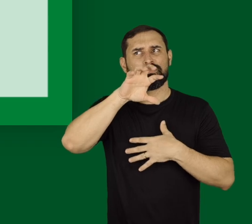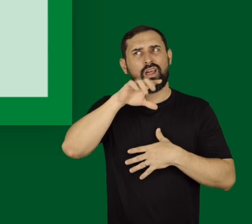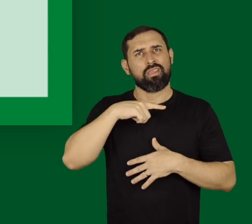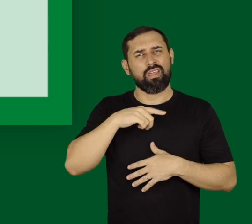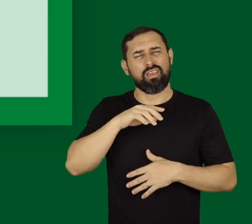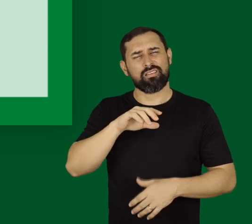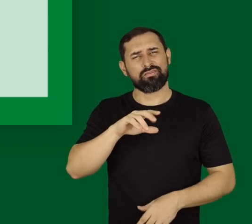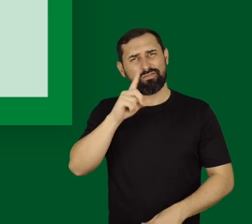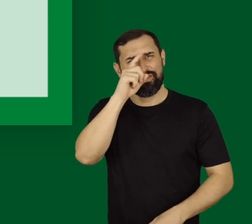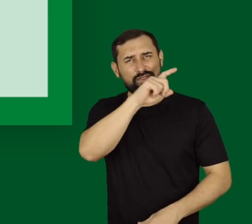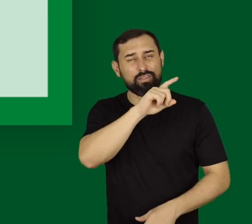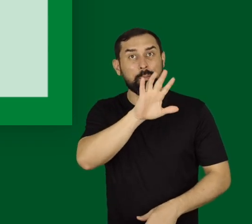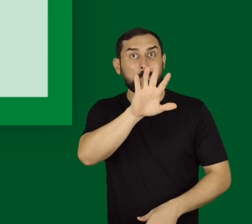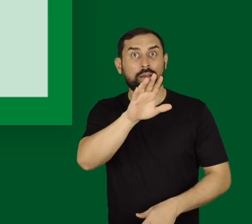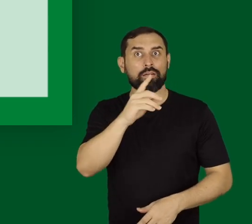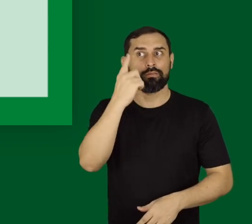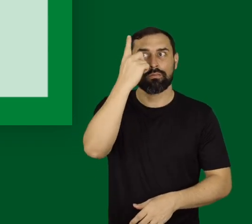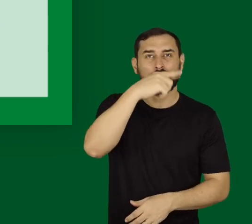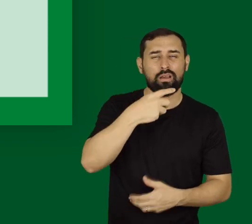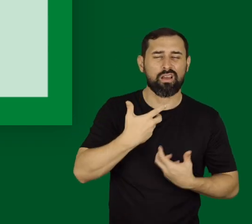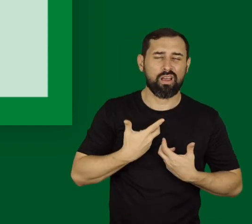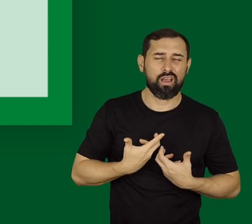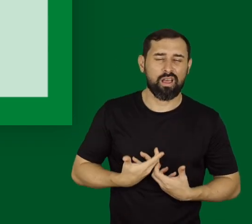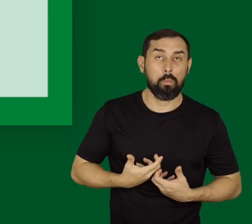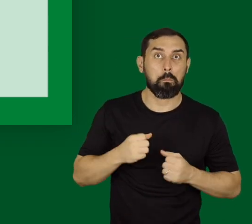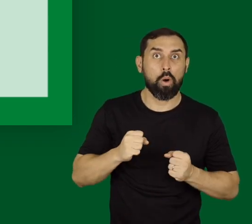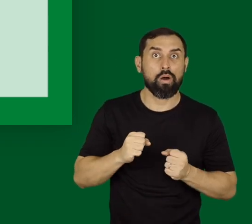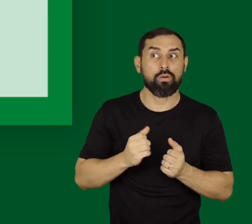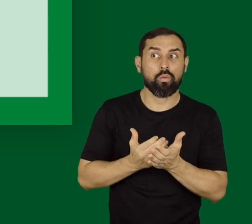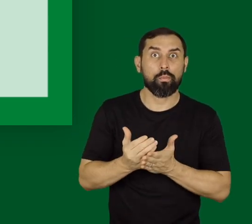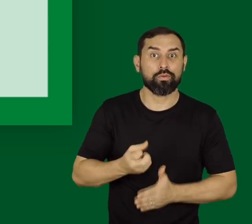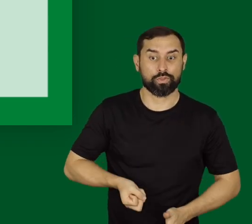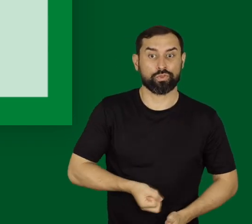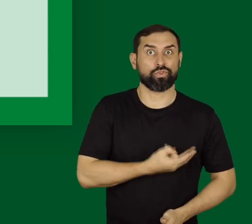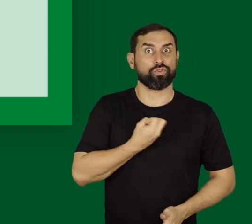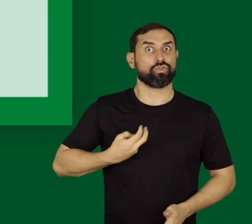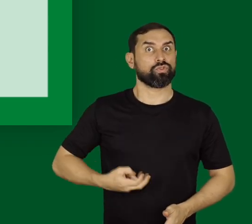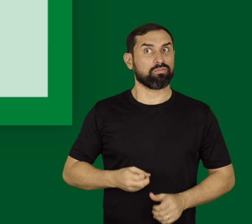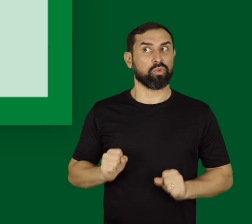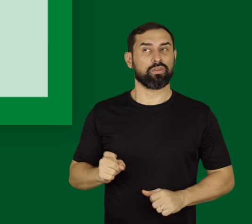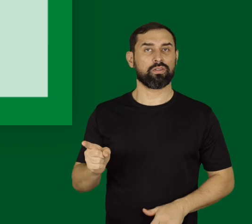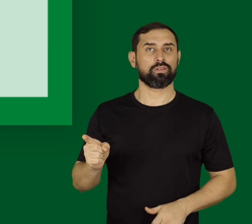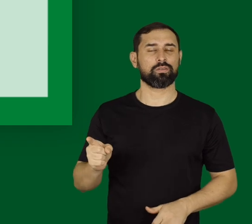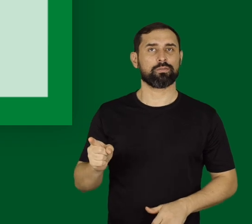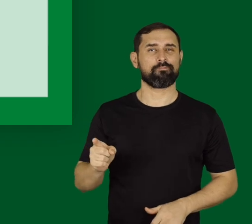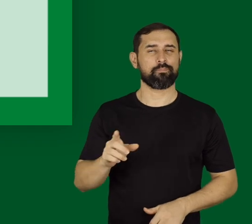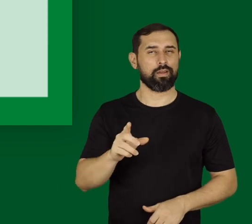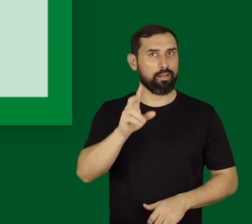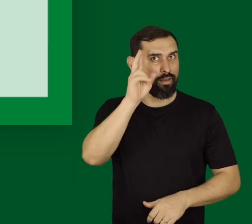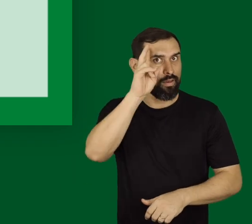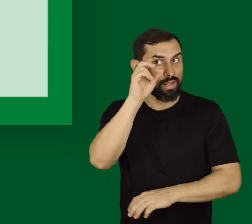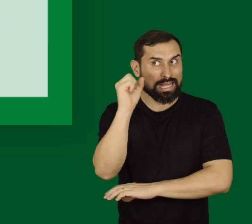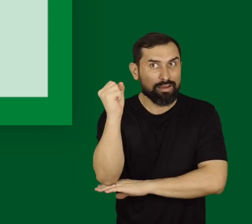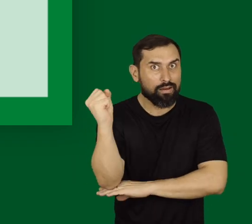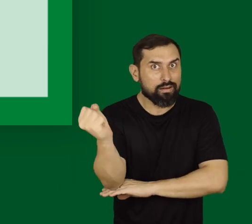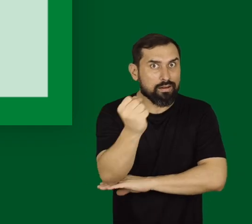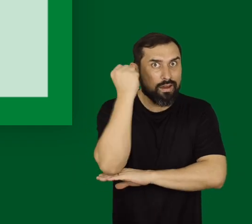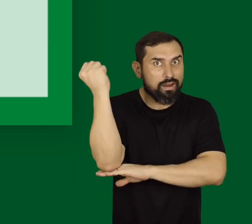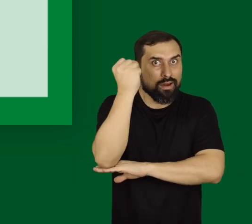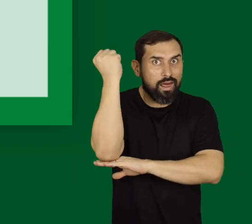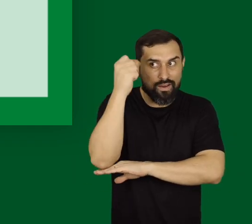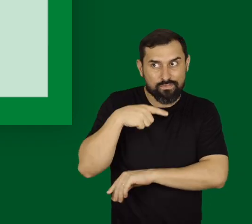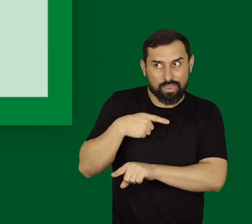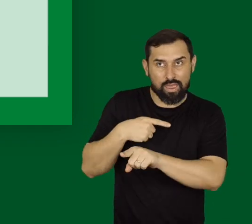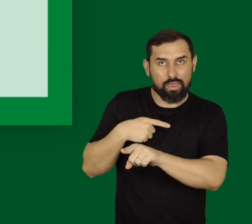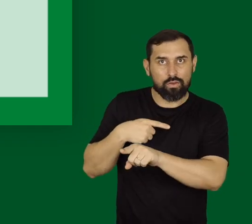essa letargia, essa palidez sejam sinais de choque. Então, todo paciente grave, lembrar, se ele comove você,